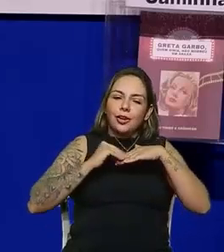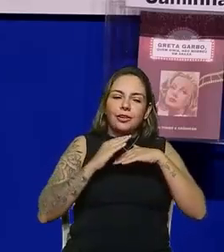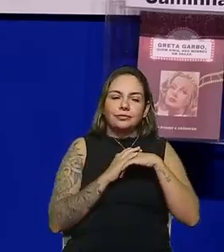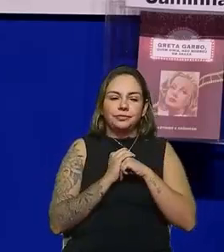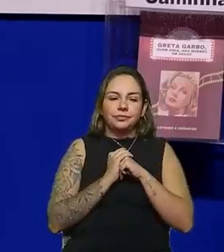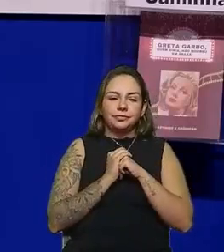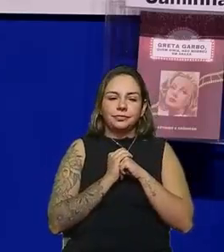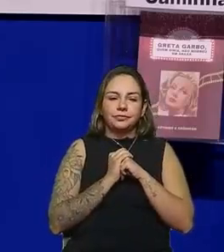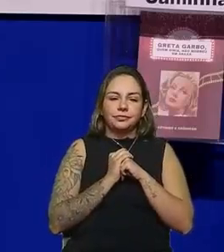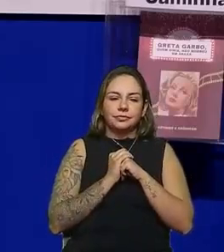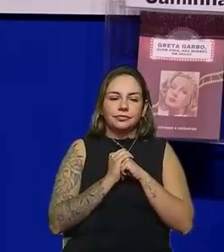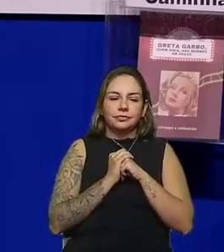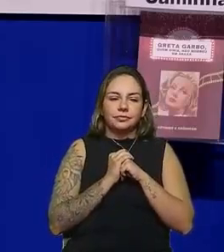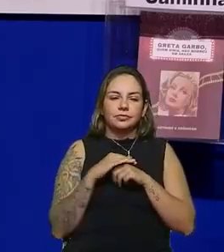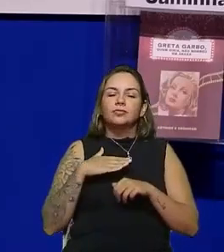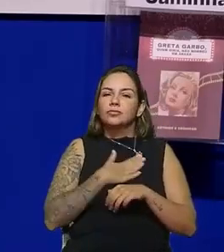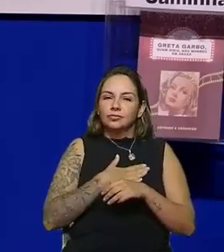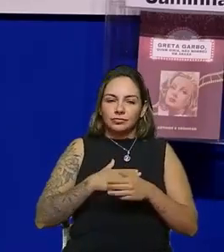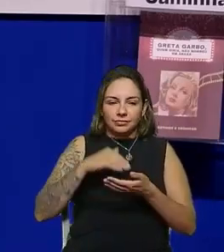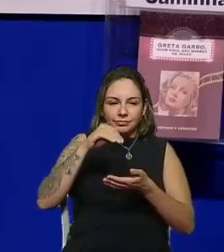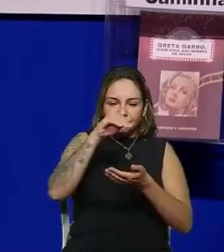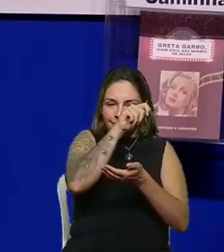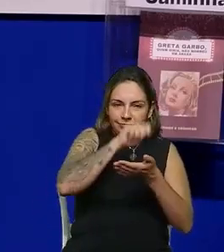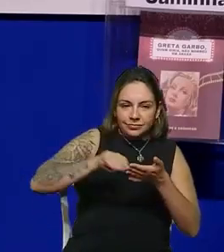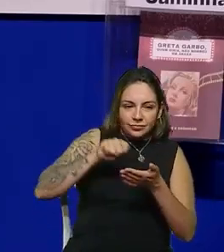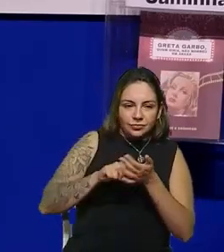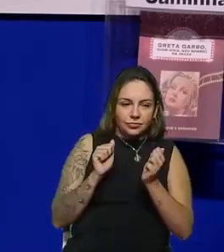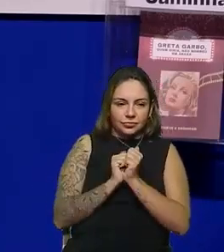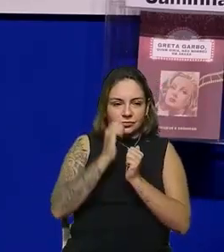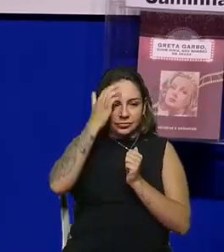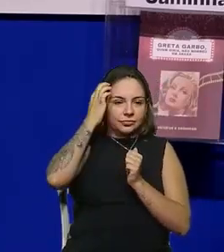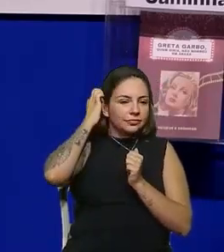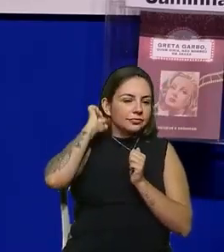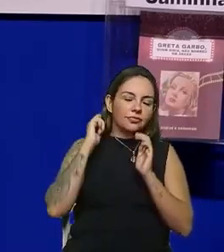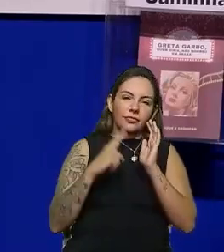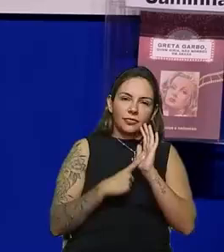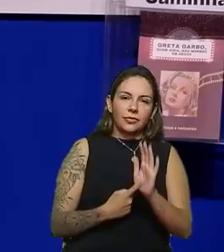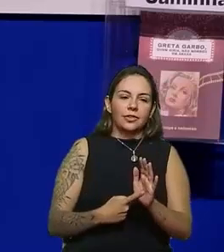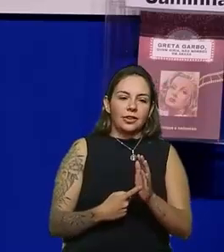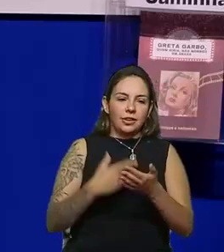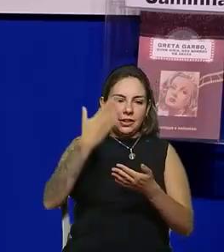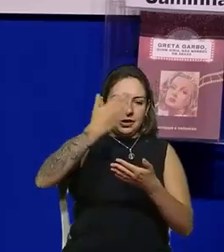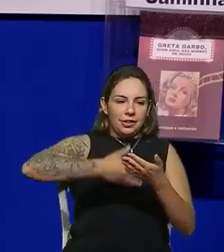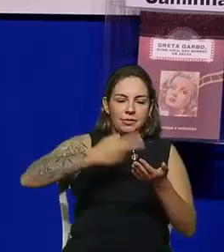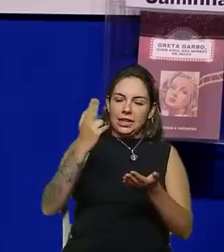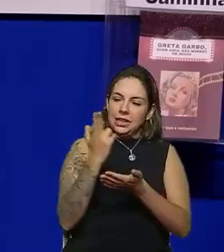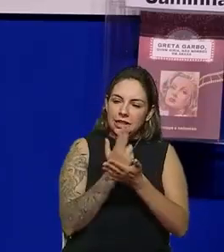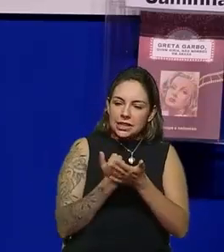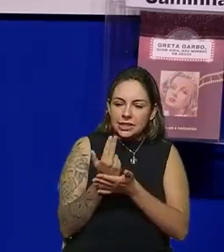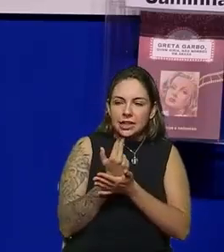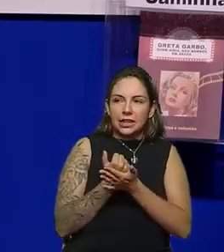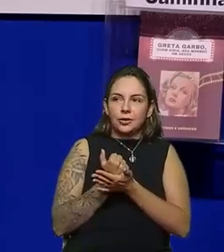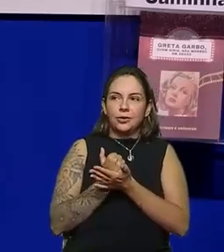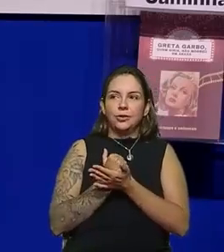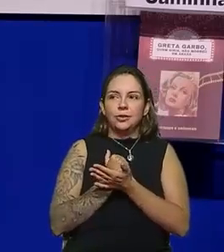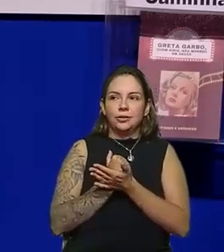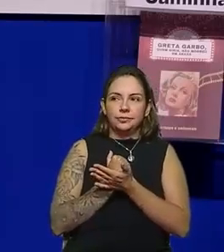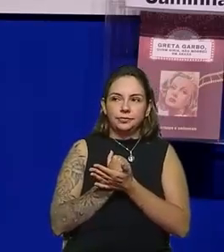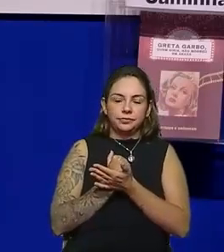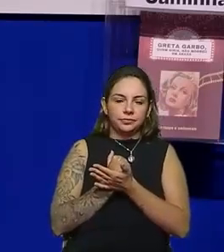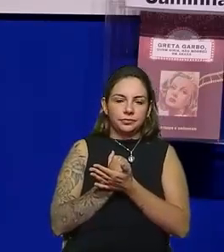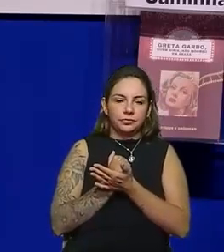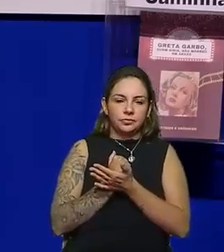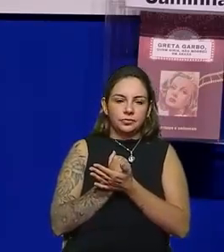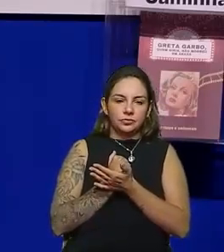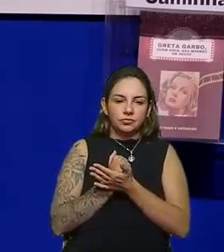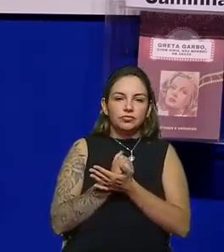gente gostava de ficar no escritório dele, e ele mostrava as pastas com desenhos, elas tinham